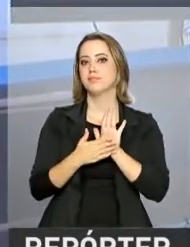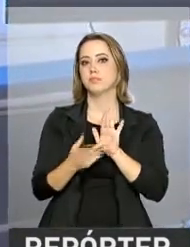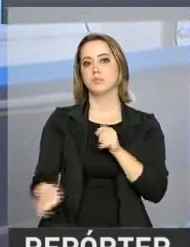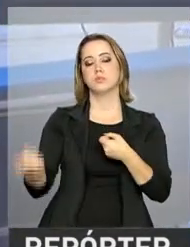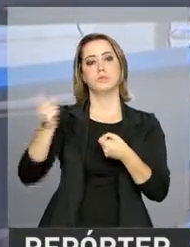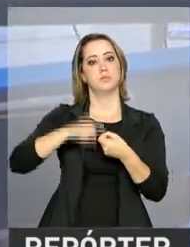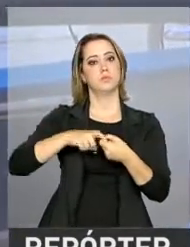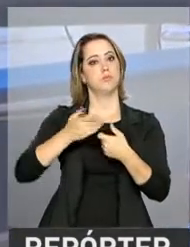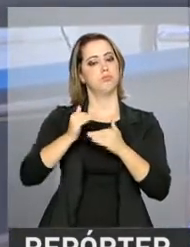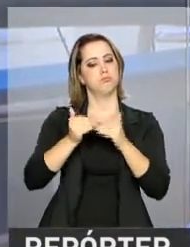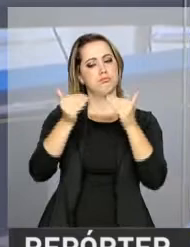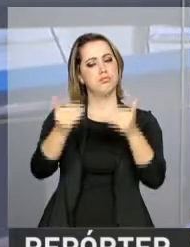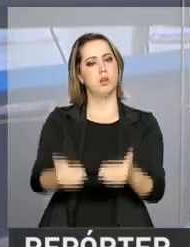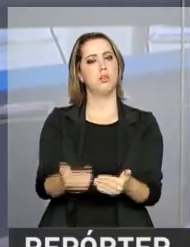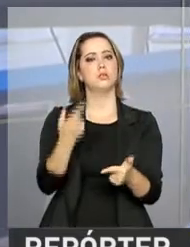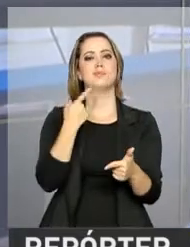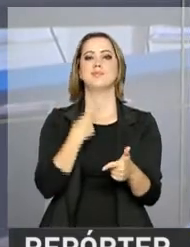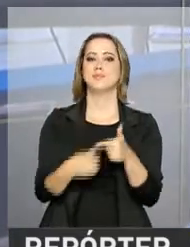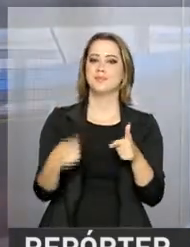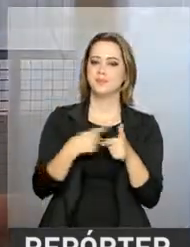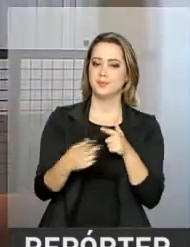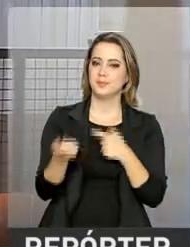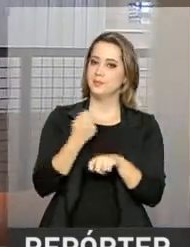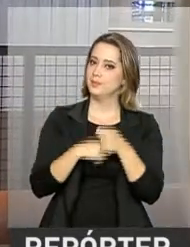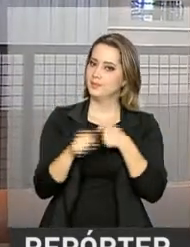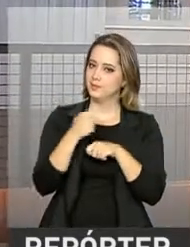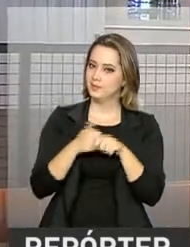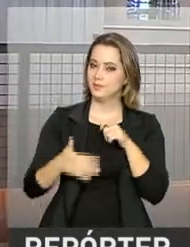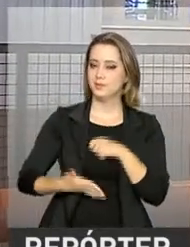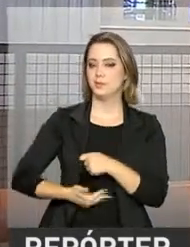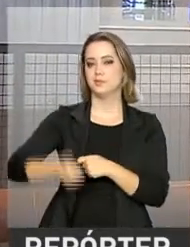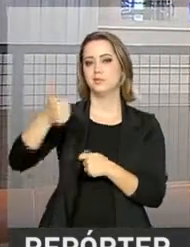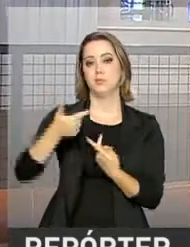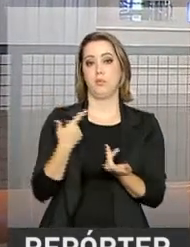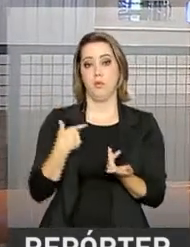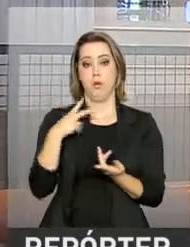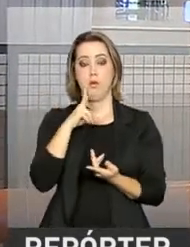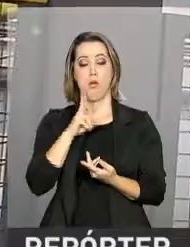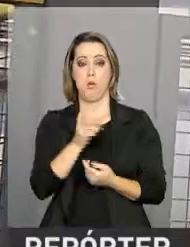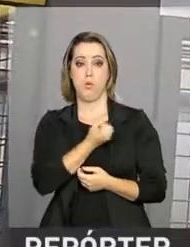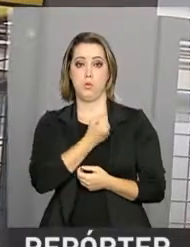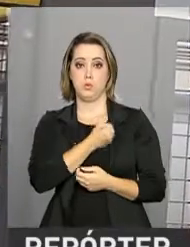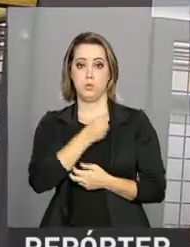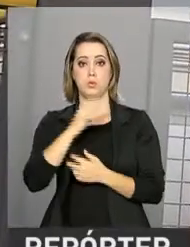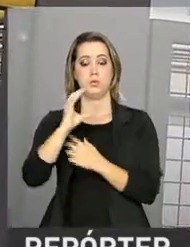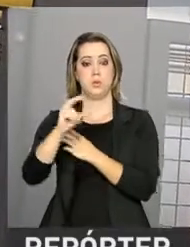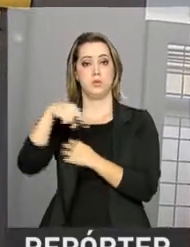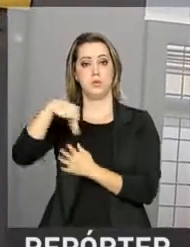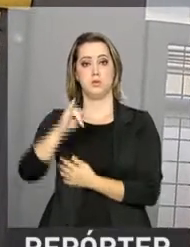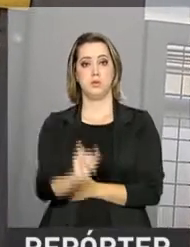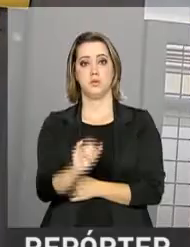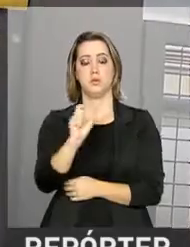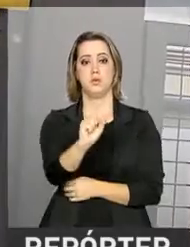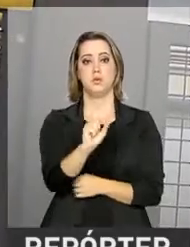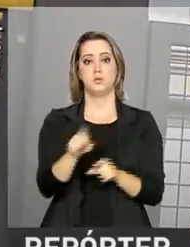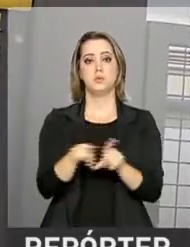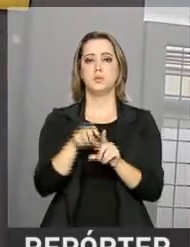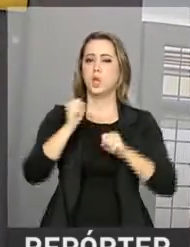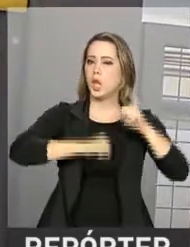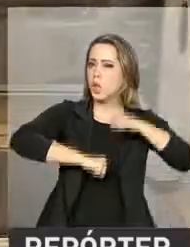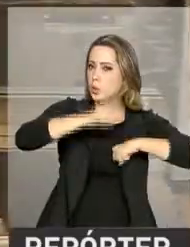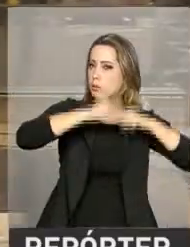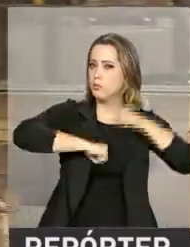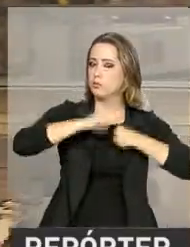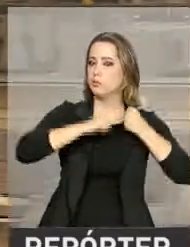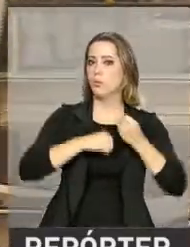frente à crise econômica os dados são da sondagem industrial da cna confederação nacional da